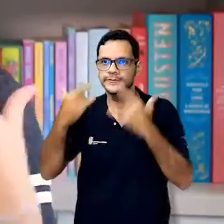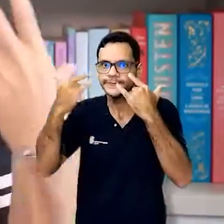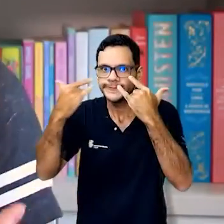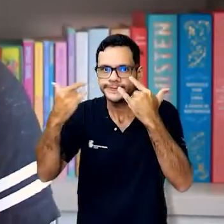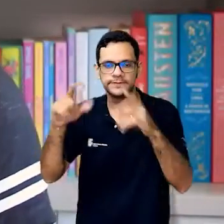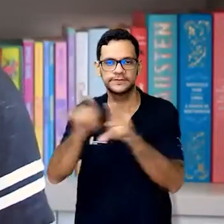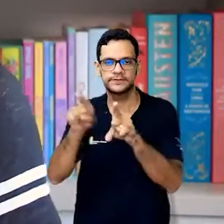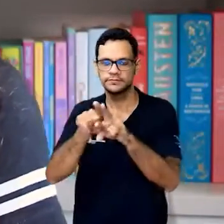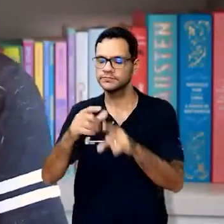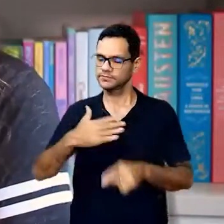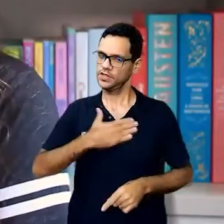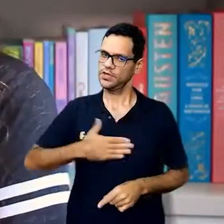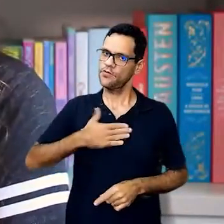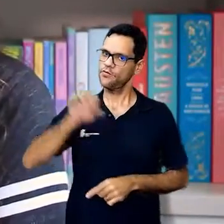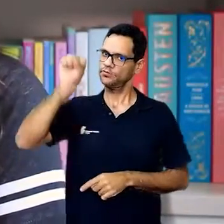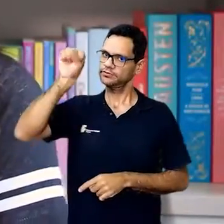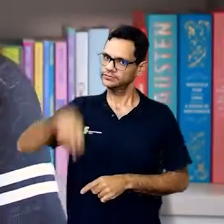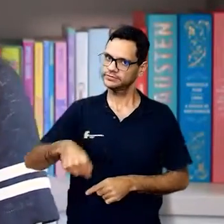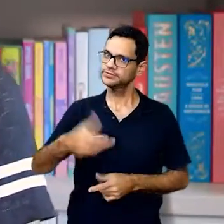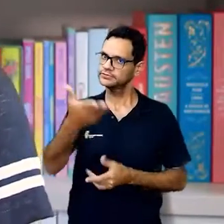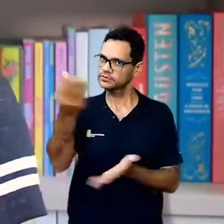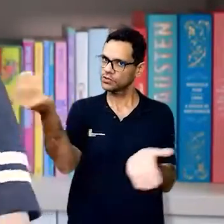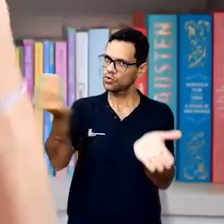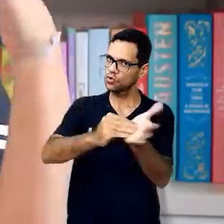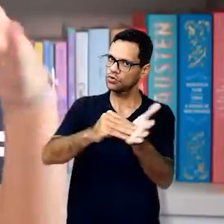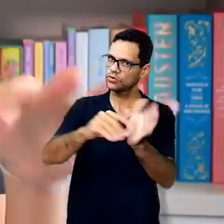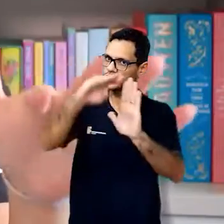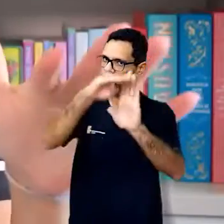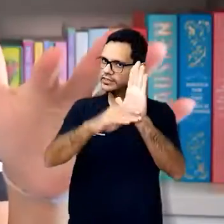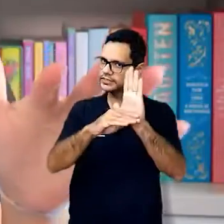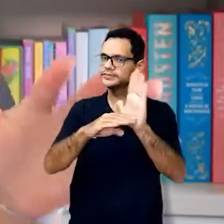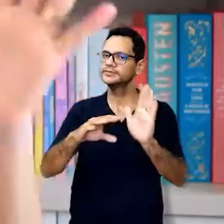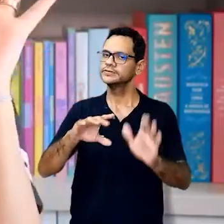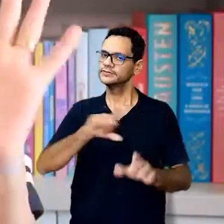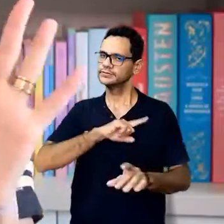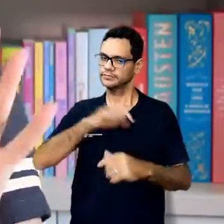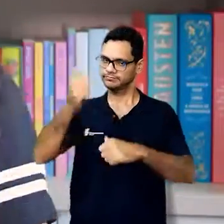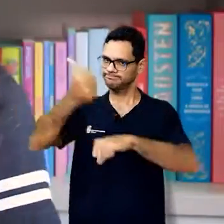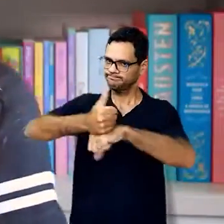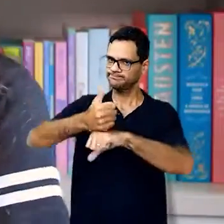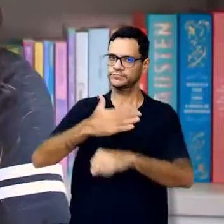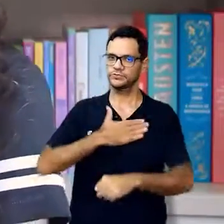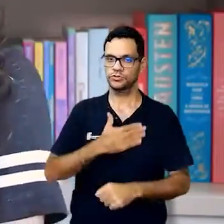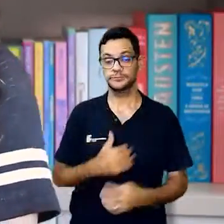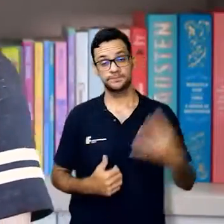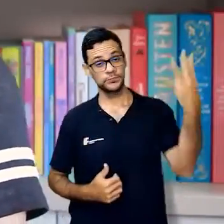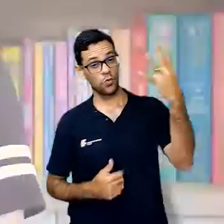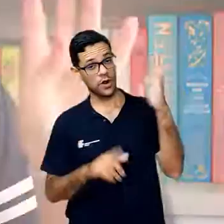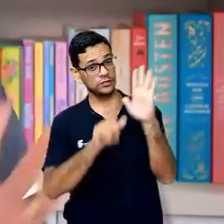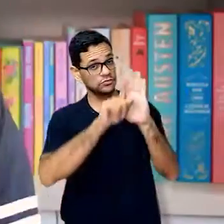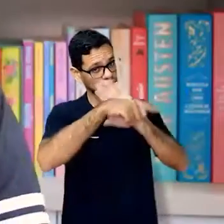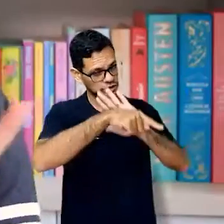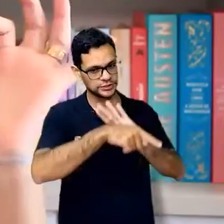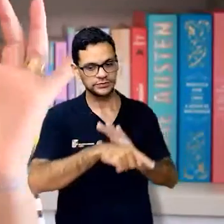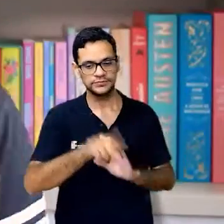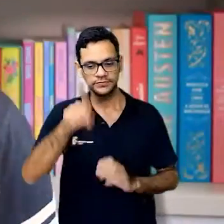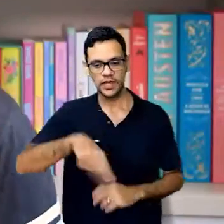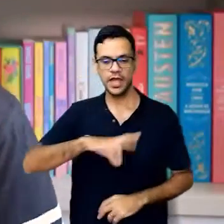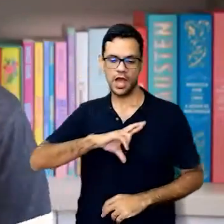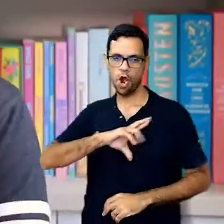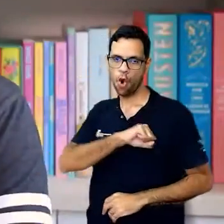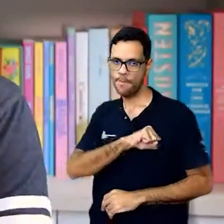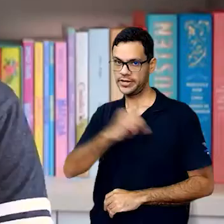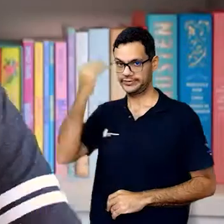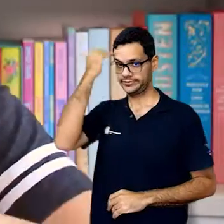porque realmente é muito instigante. Então é um dos meus favoritos aí, e botei nessa lista como o favorito, né, de literatura jovem. O 4º gênero que eu